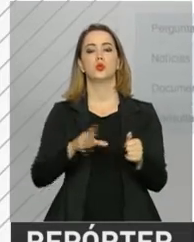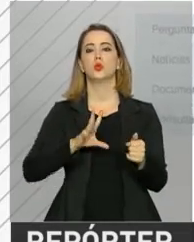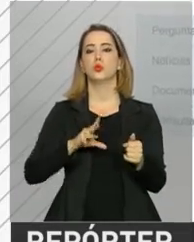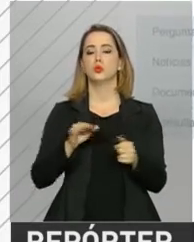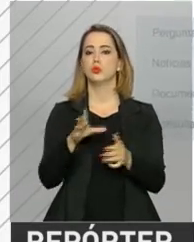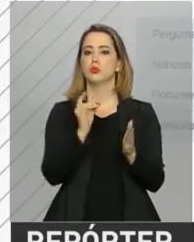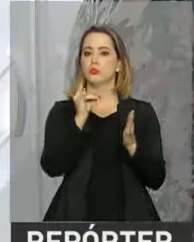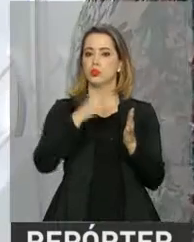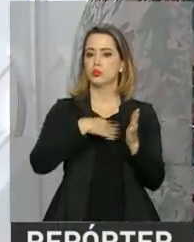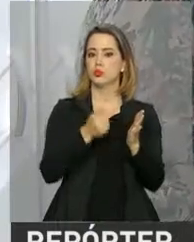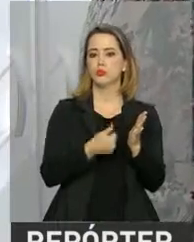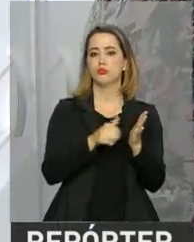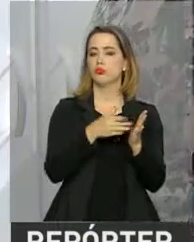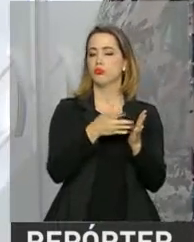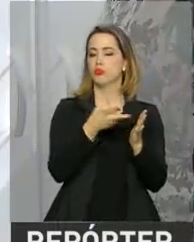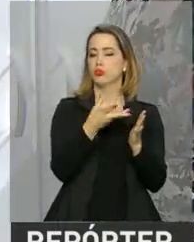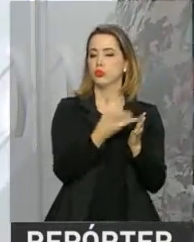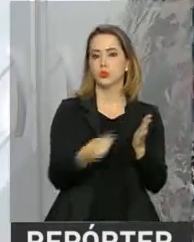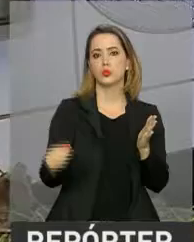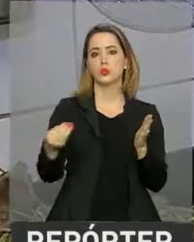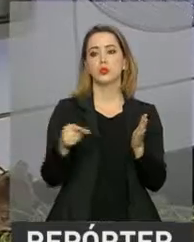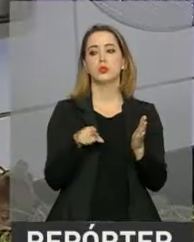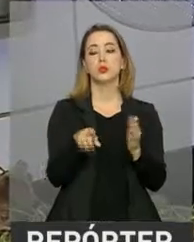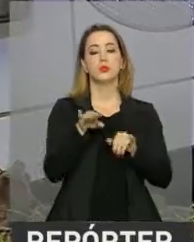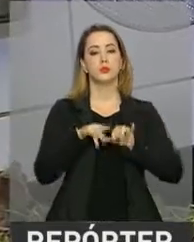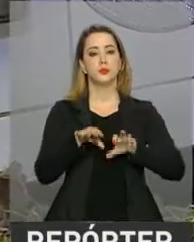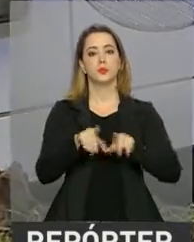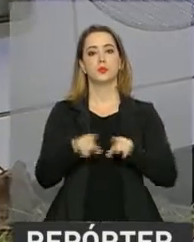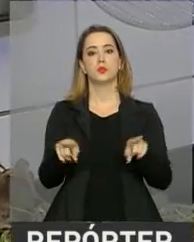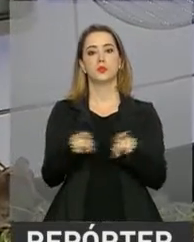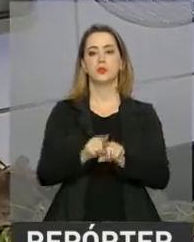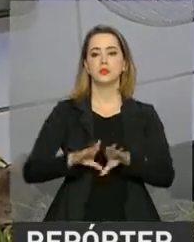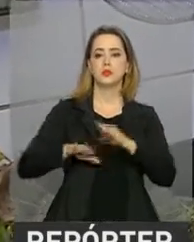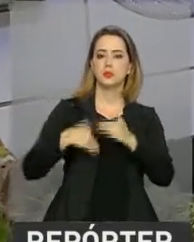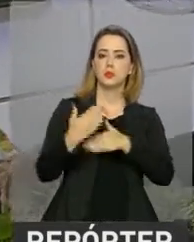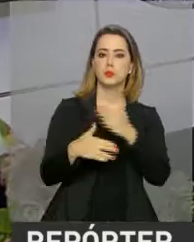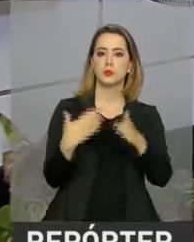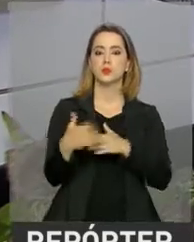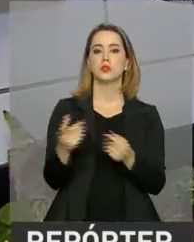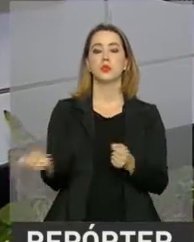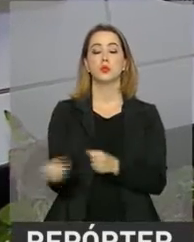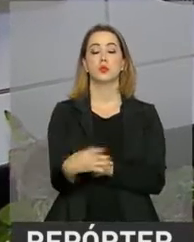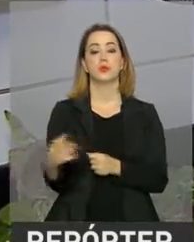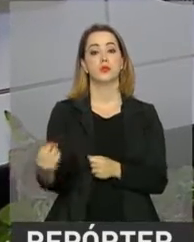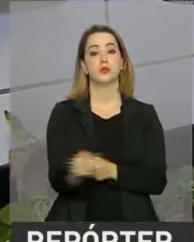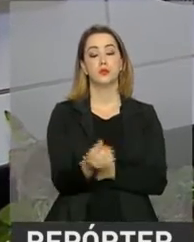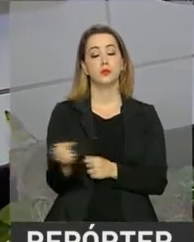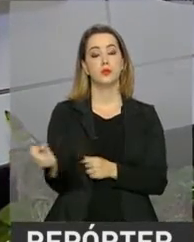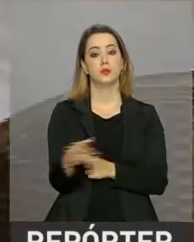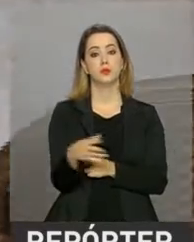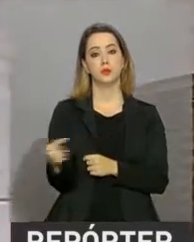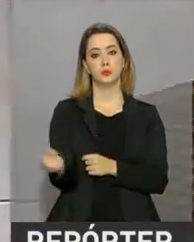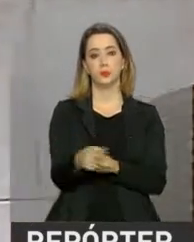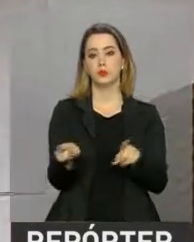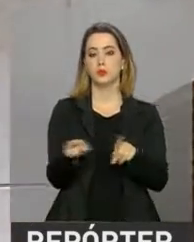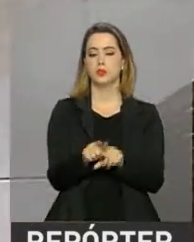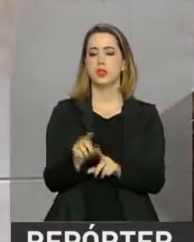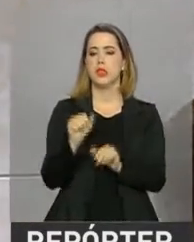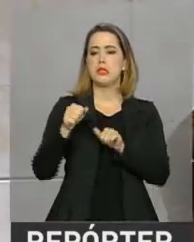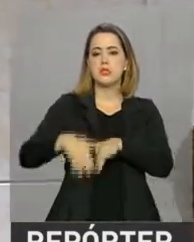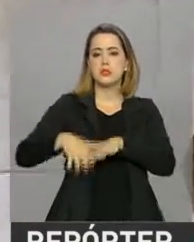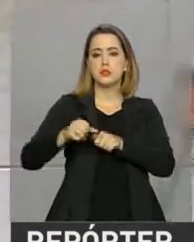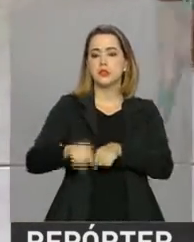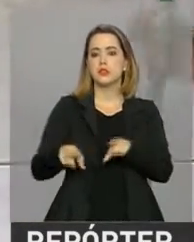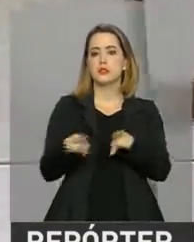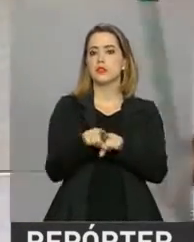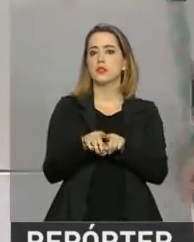do empregado. A ferramenta passa por atualizações com frequência. Na mais recente, em setembro, o sistema